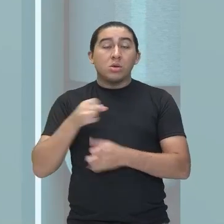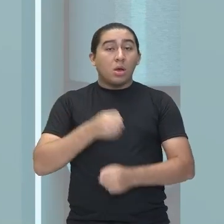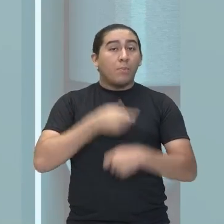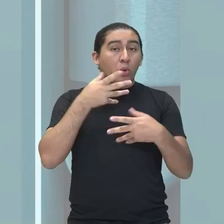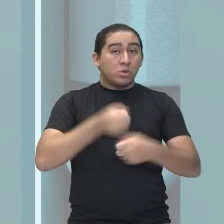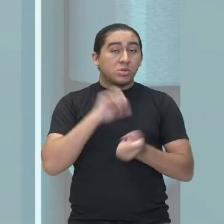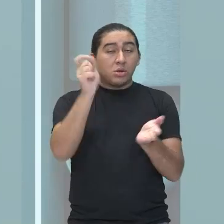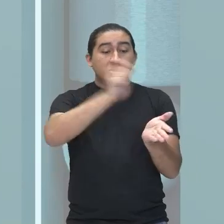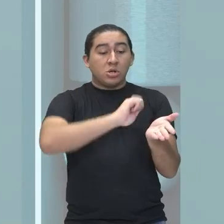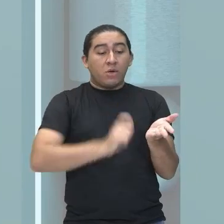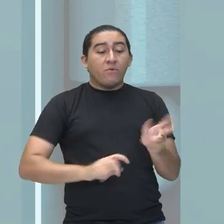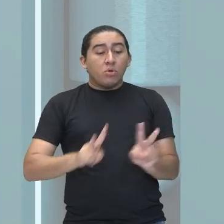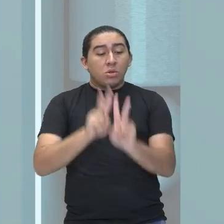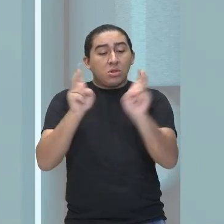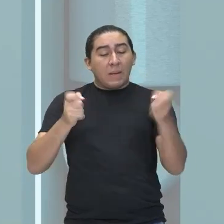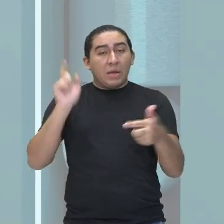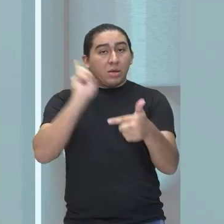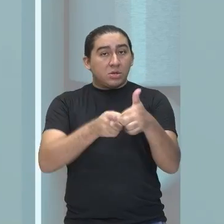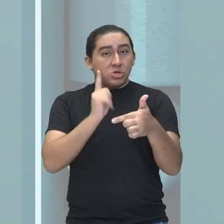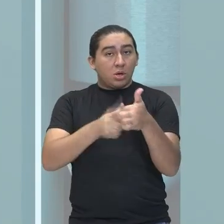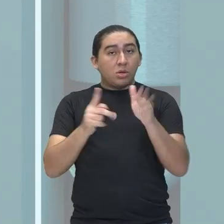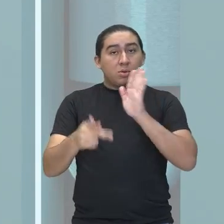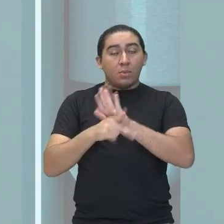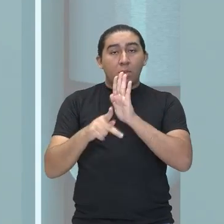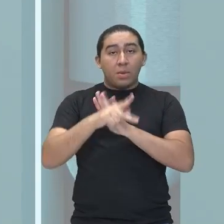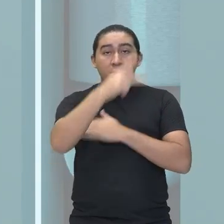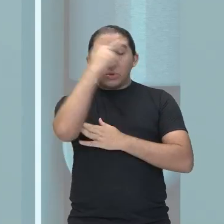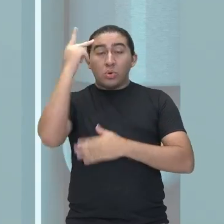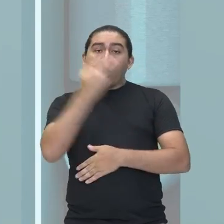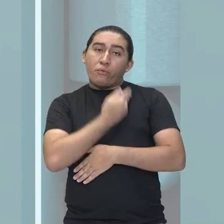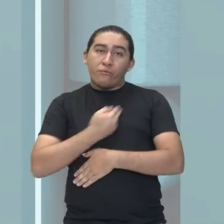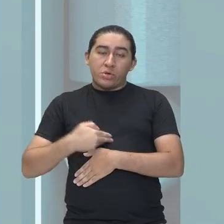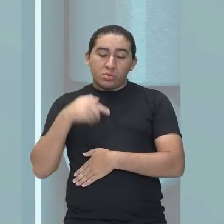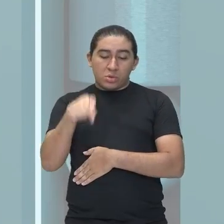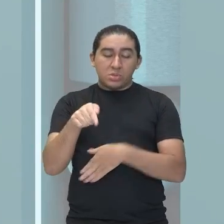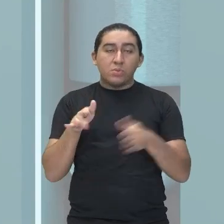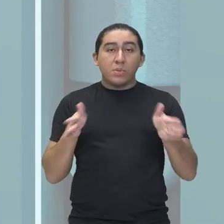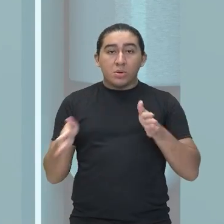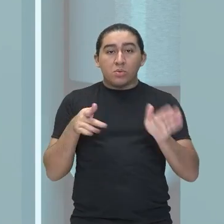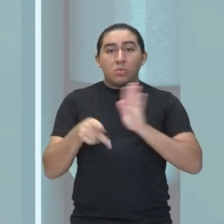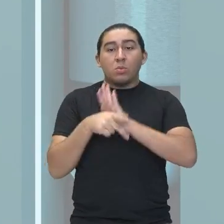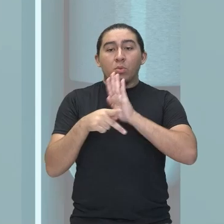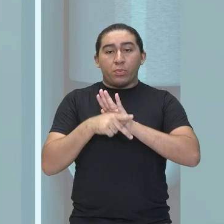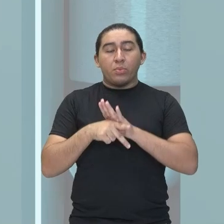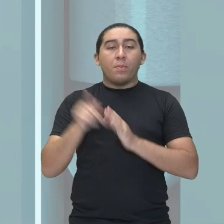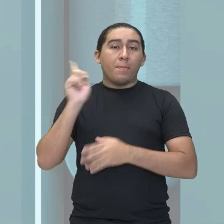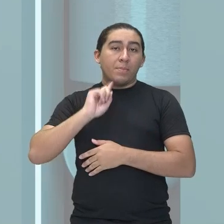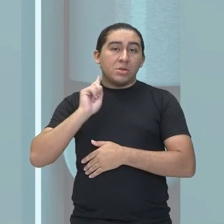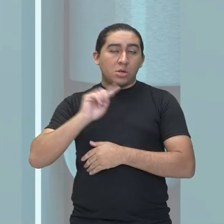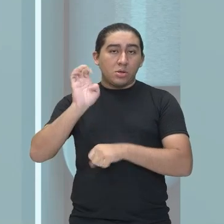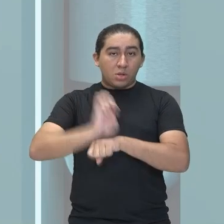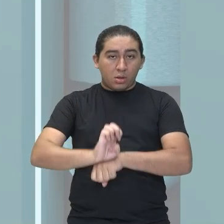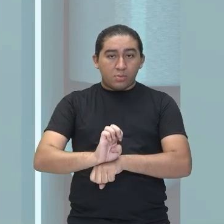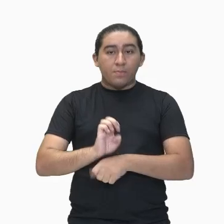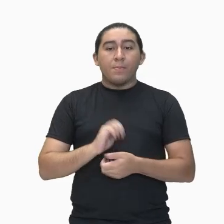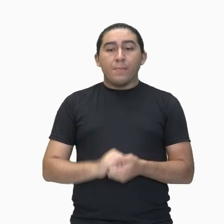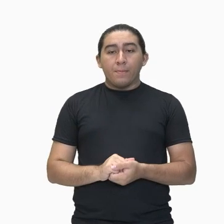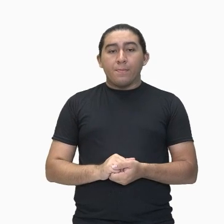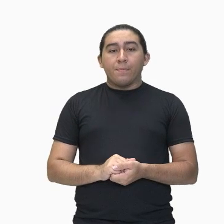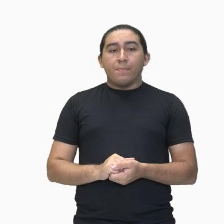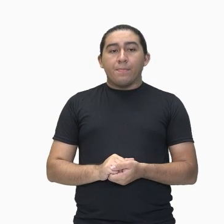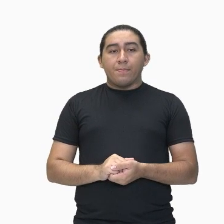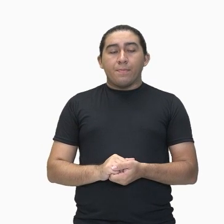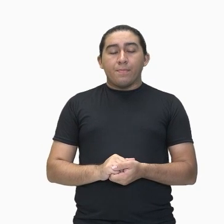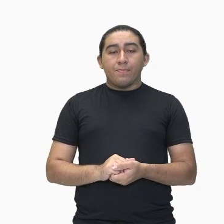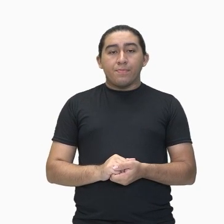satíricas falando mal das pessoas do governo daquela época lá em Minas Gerais, né? Então, temos